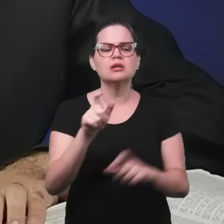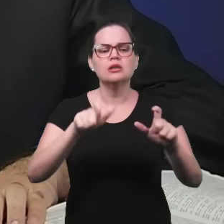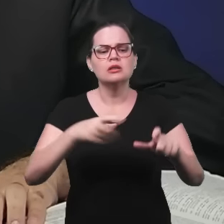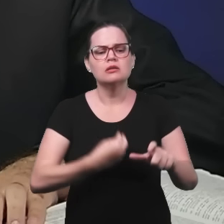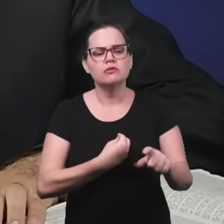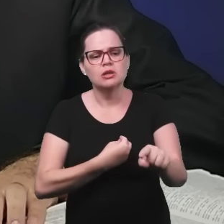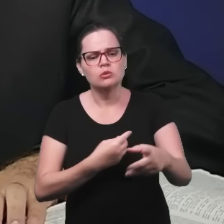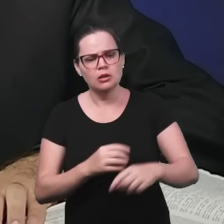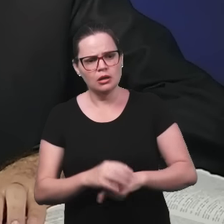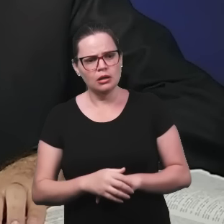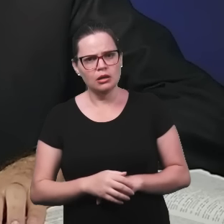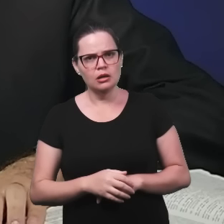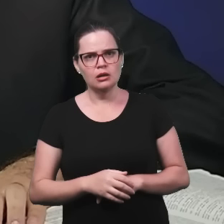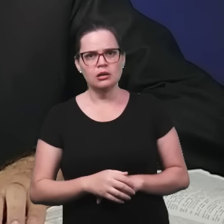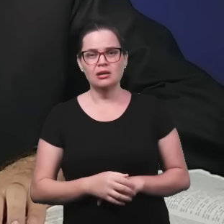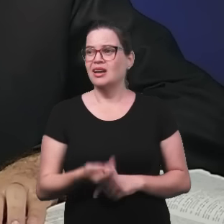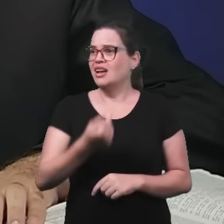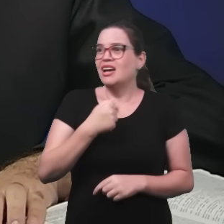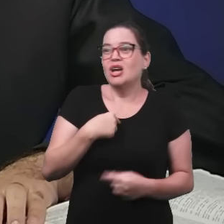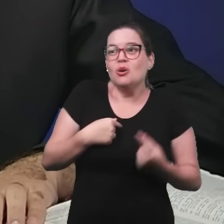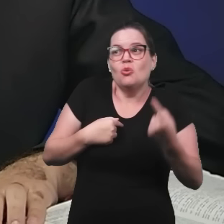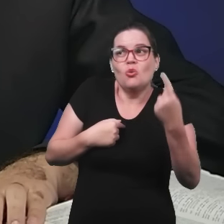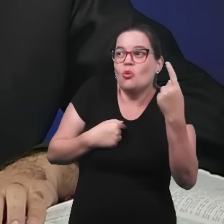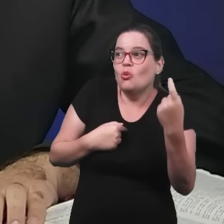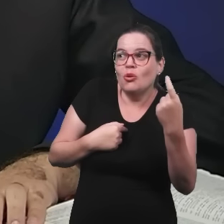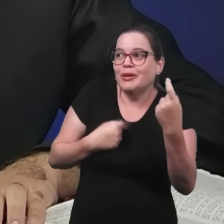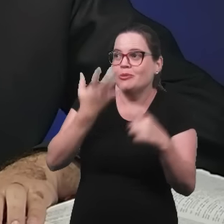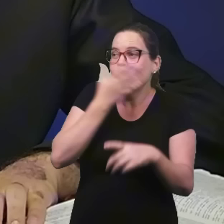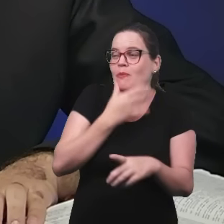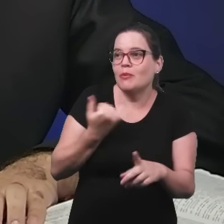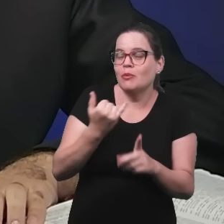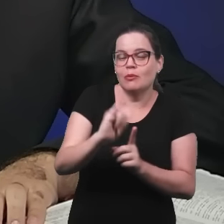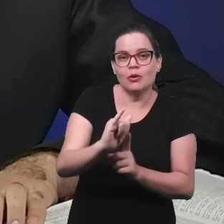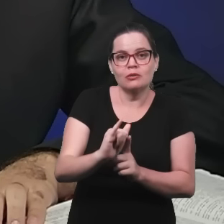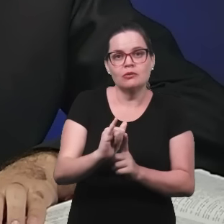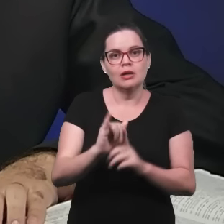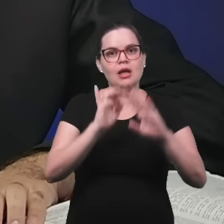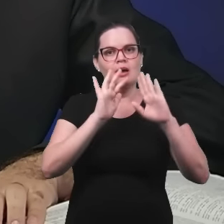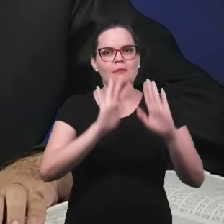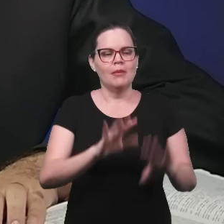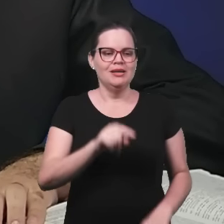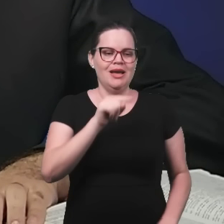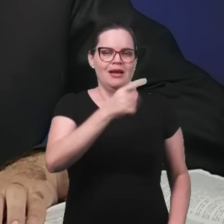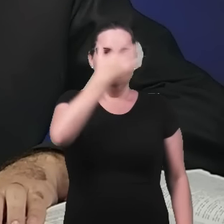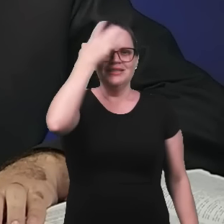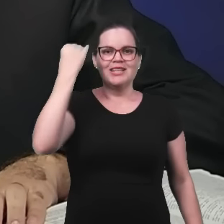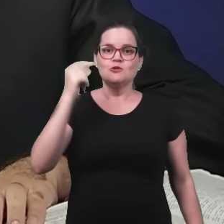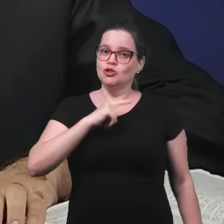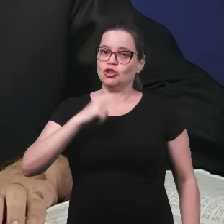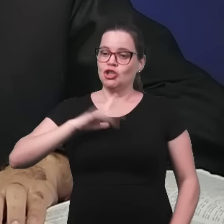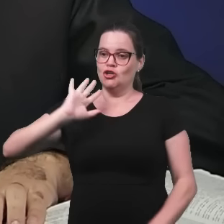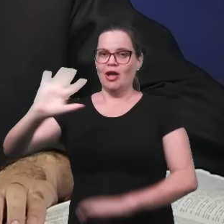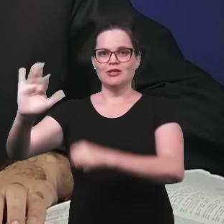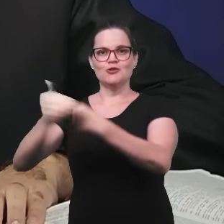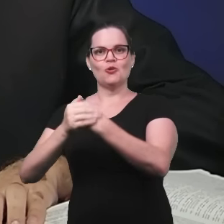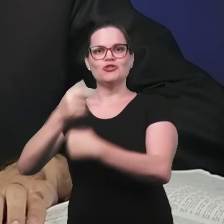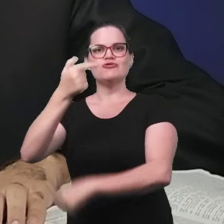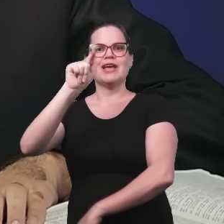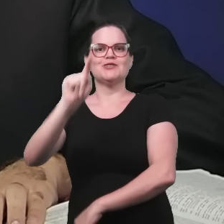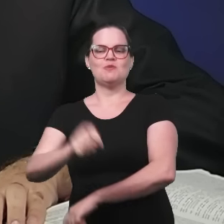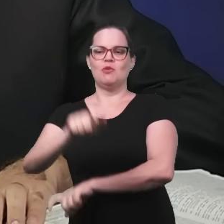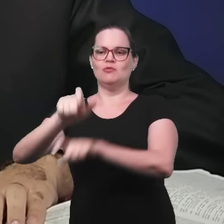lugar, ele fala: só eu fiquei. Mas ele se esquecia que havia 7.000 que Deus